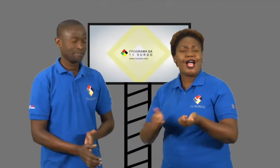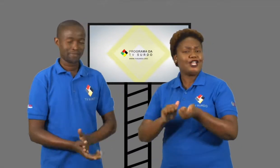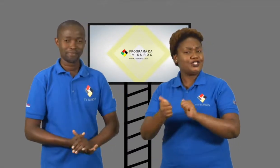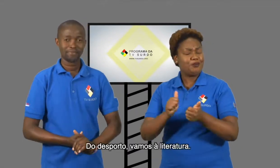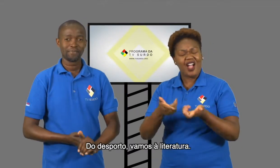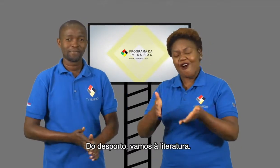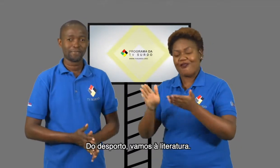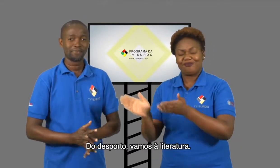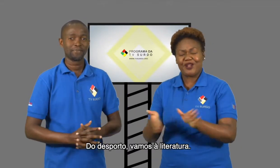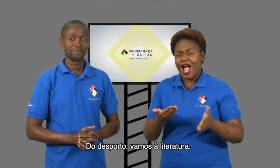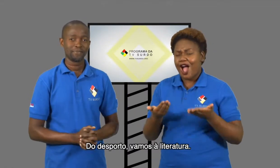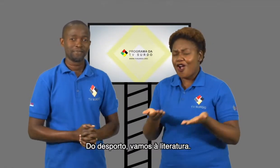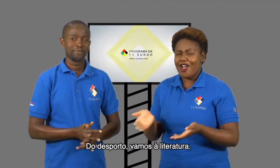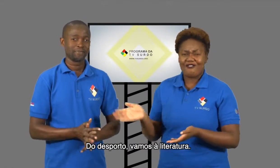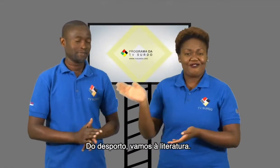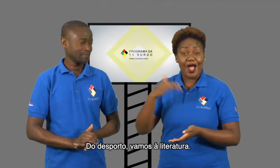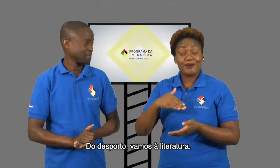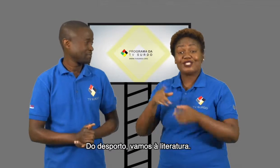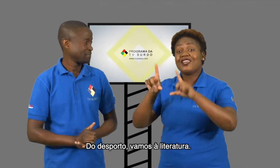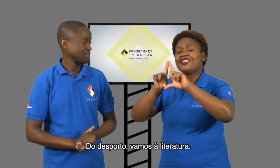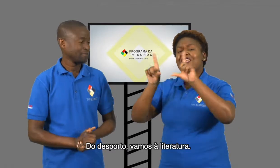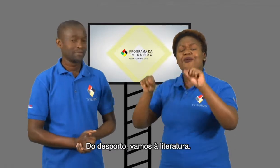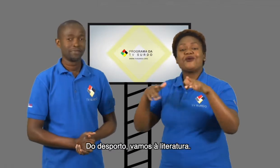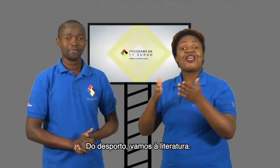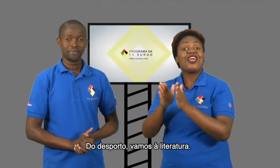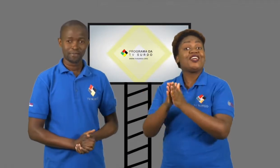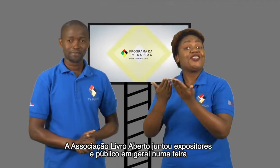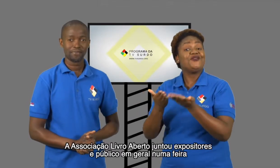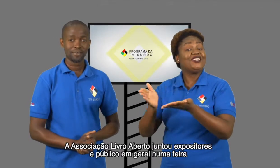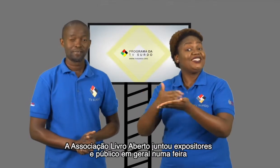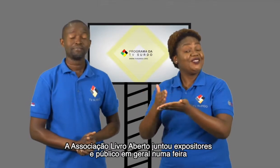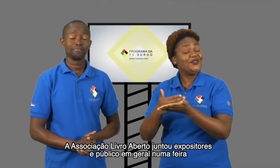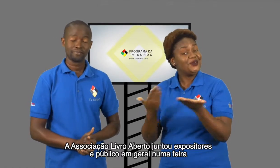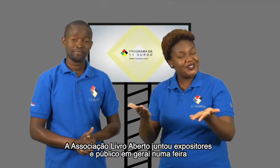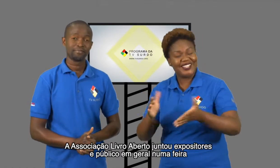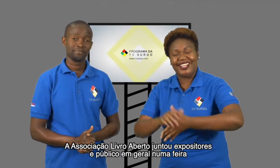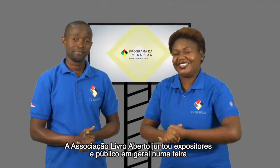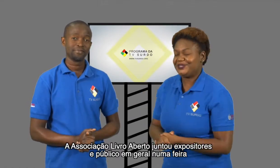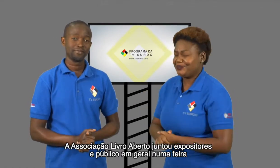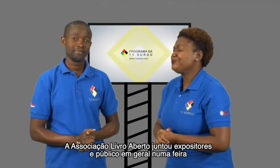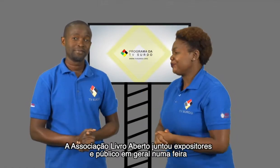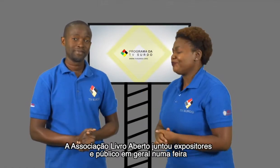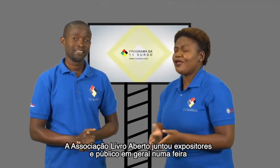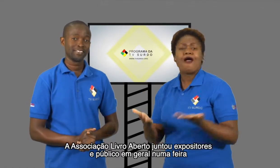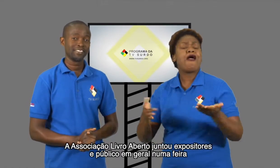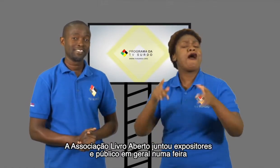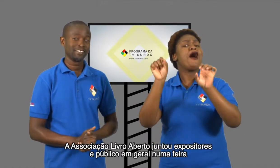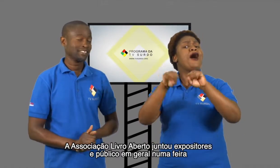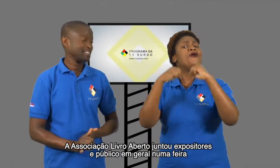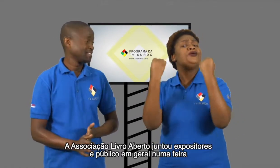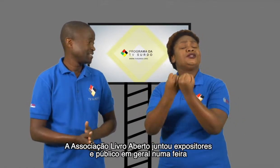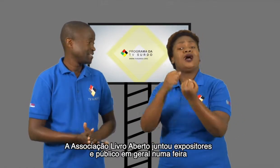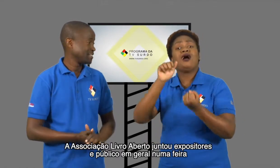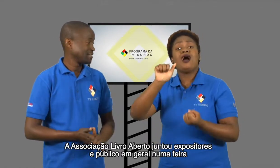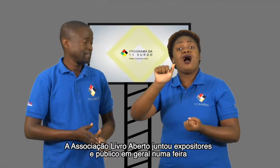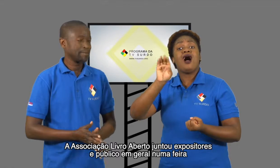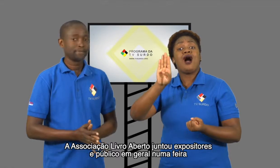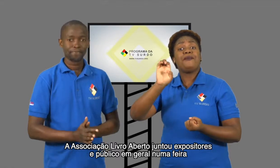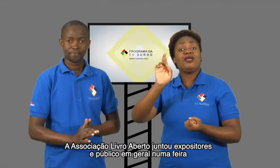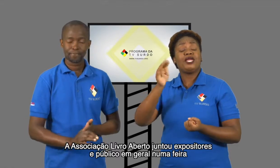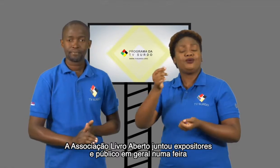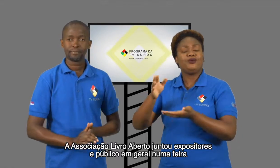Do desporto, vamos à literatura. A Associação Livro Aberto juntou expositores e